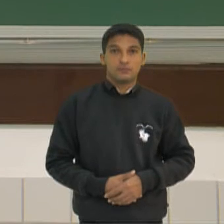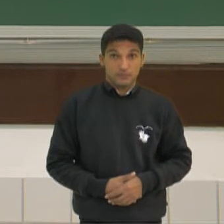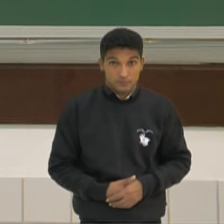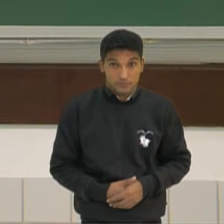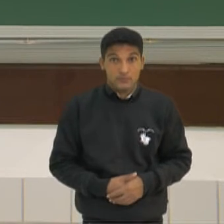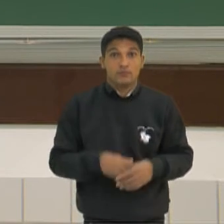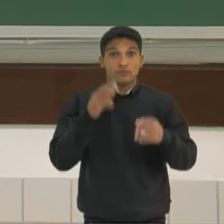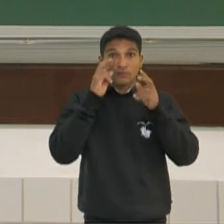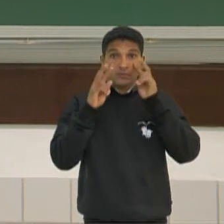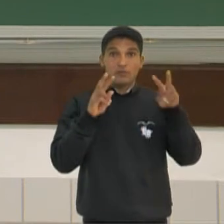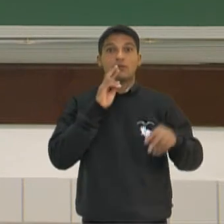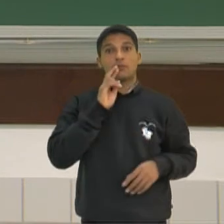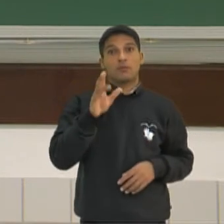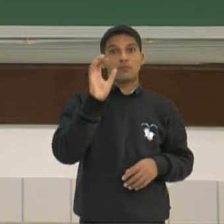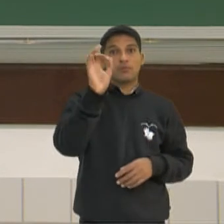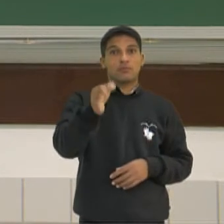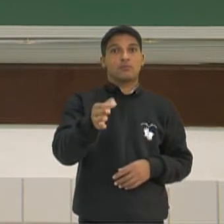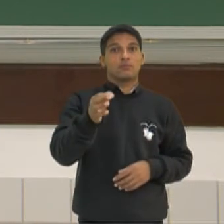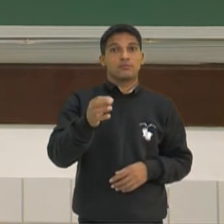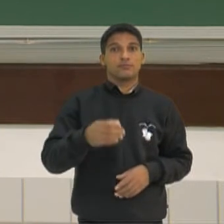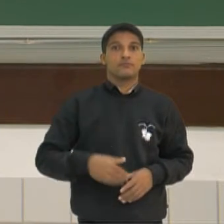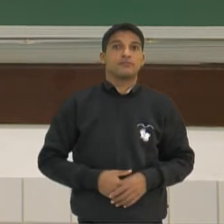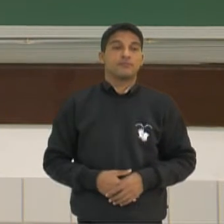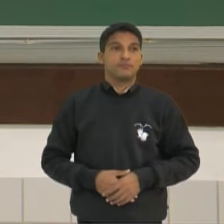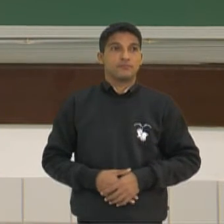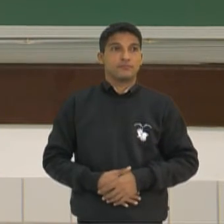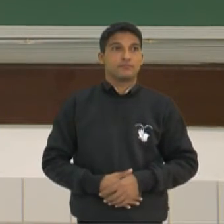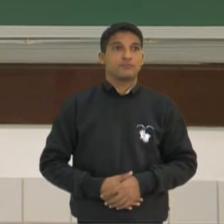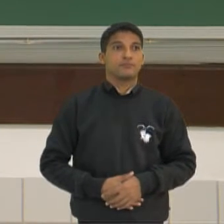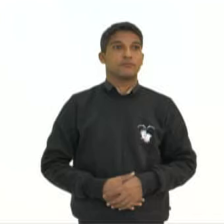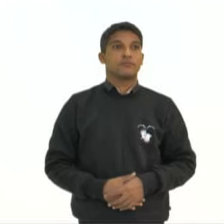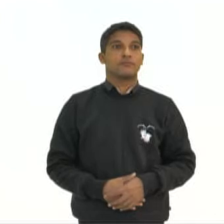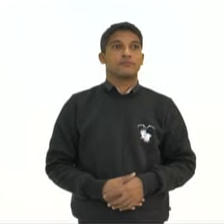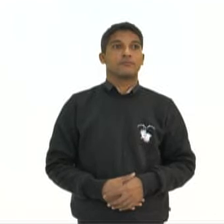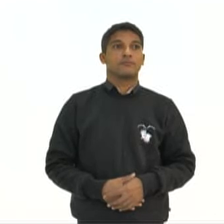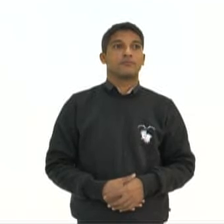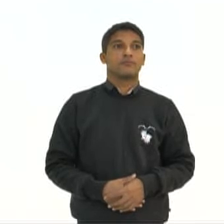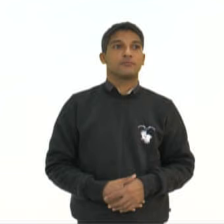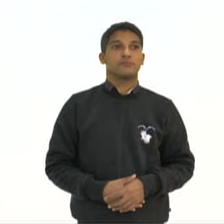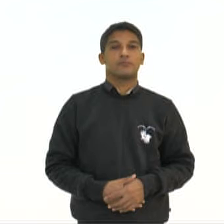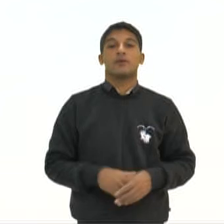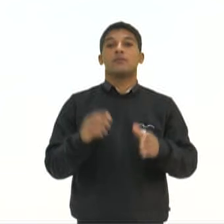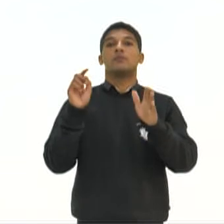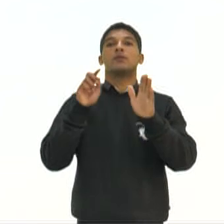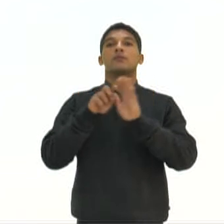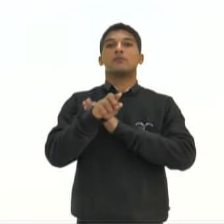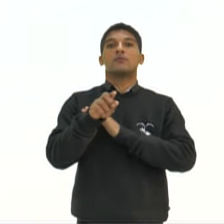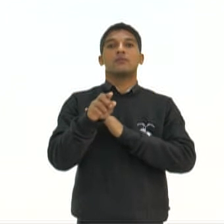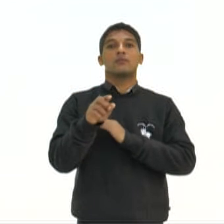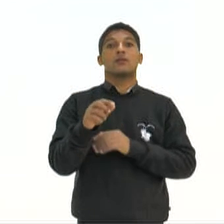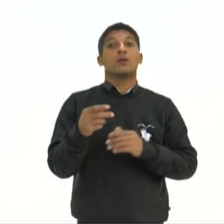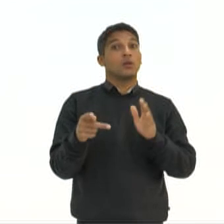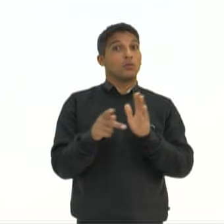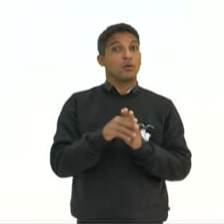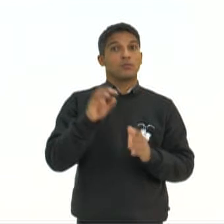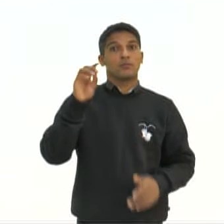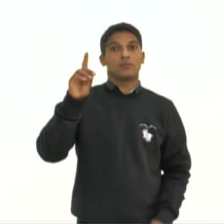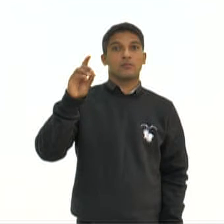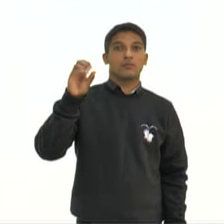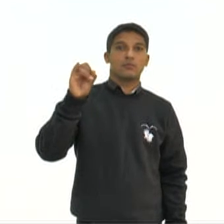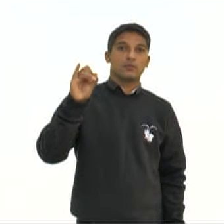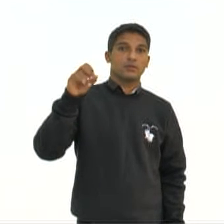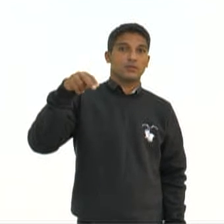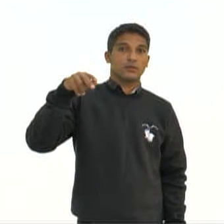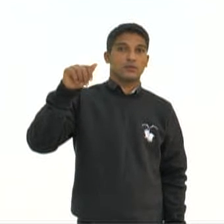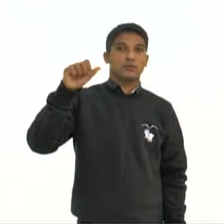Então vamos ver qual é a resposta correta da nossa atividade? Bom, a pergunta era: a dinastia dos